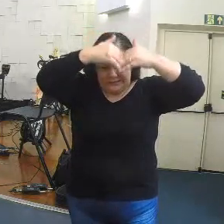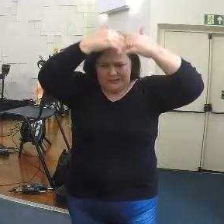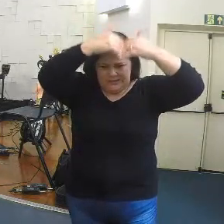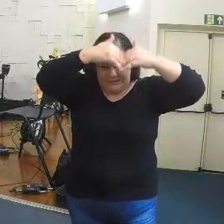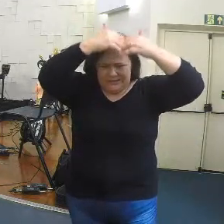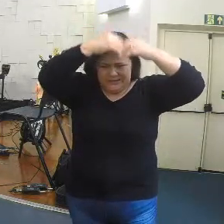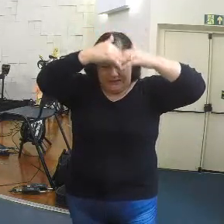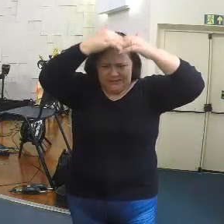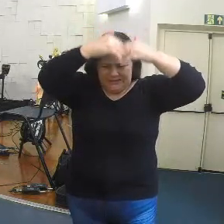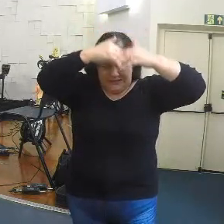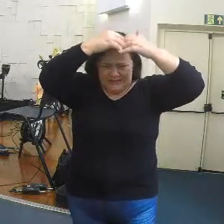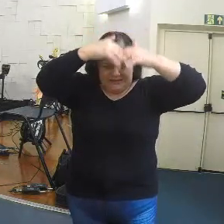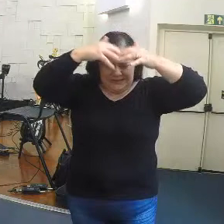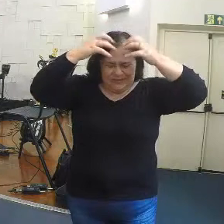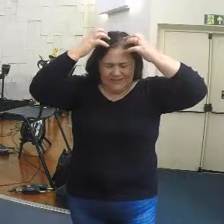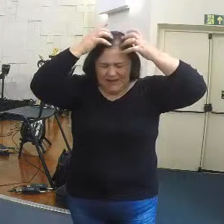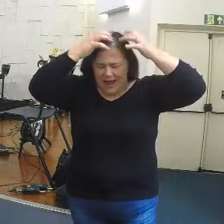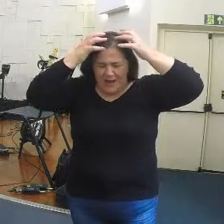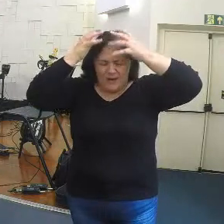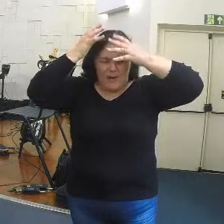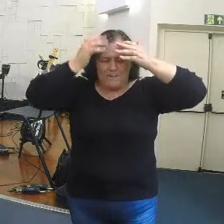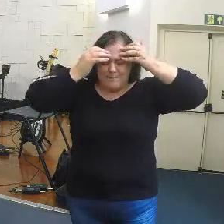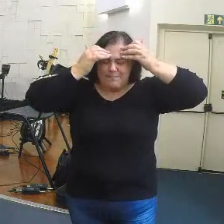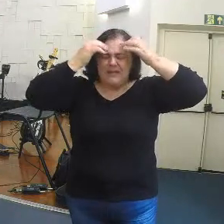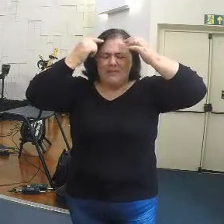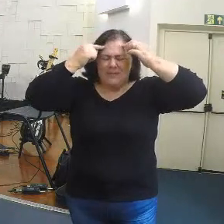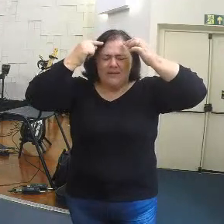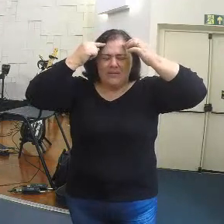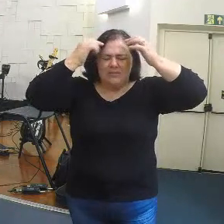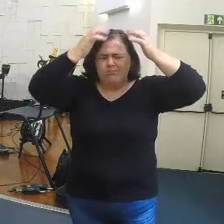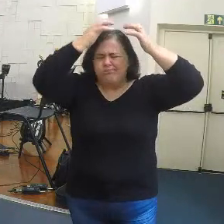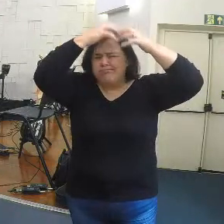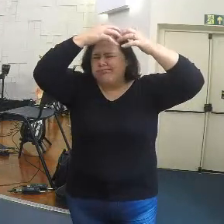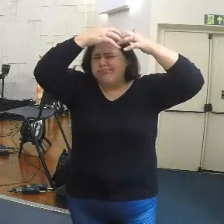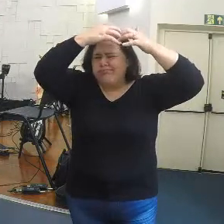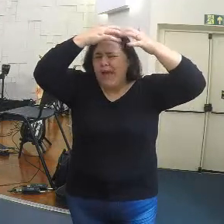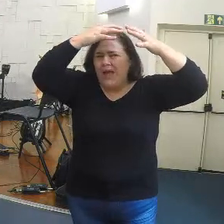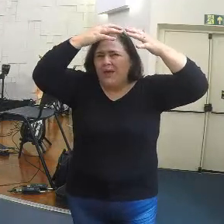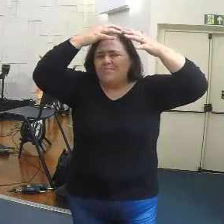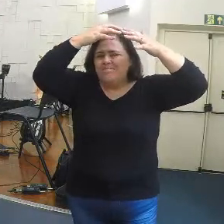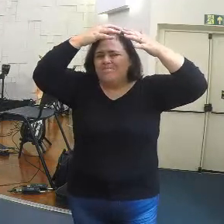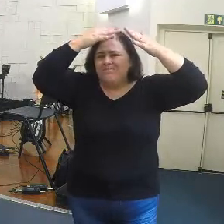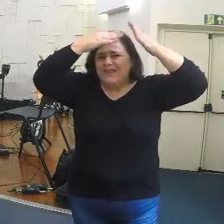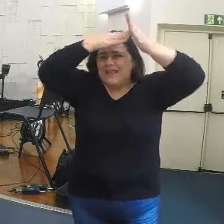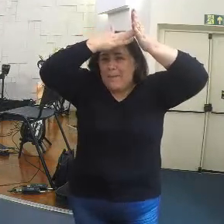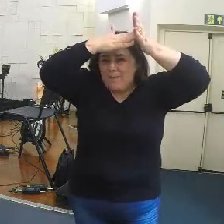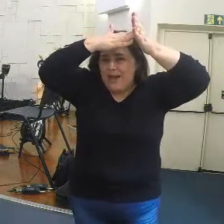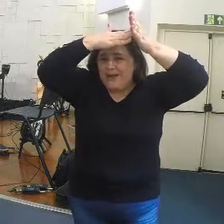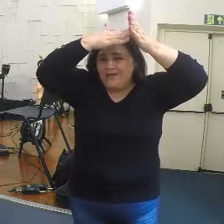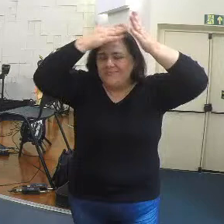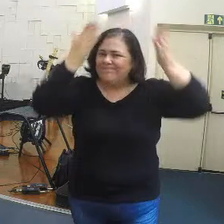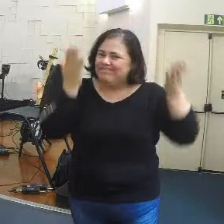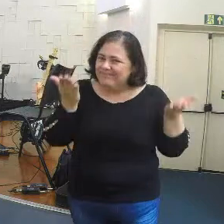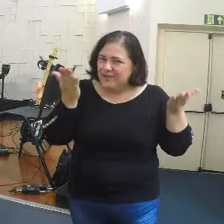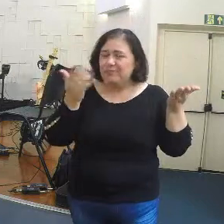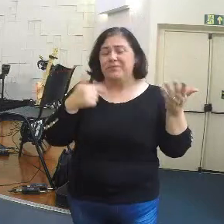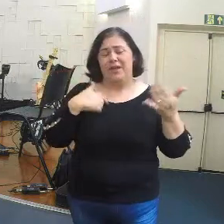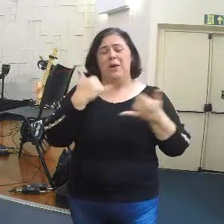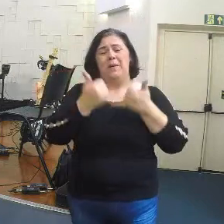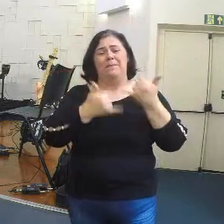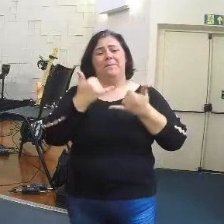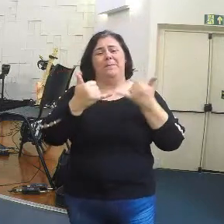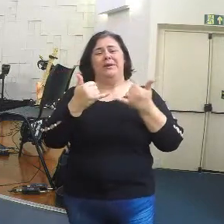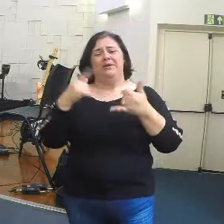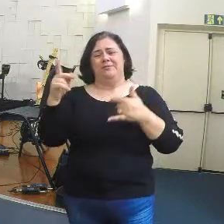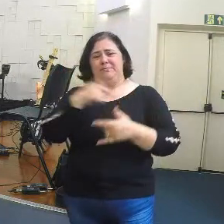né? Daquela tela azul e você não consegue ir além? Então, aí eu costumo brincar com isso, dizendo na classe